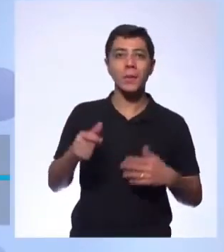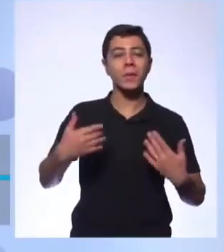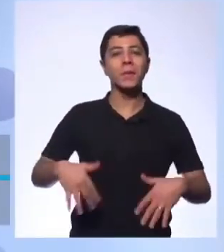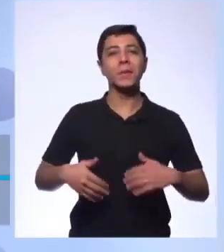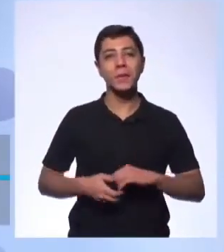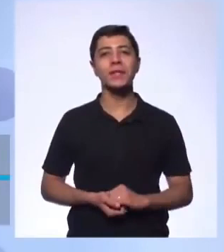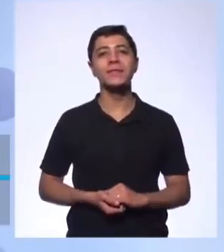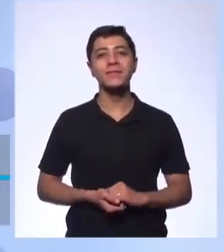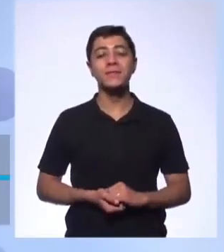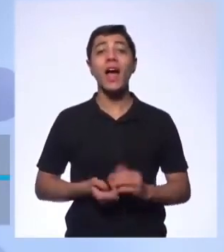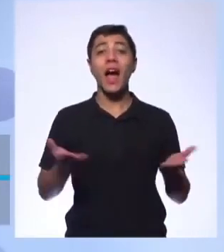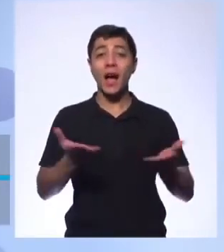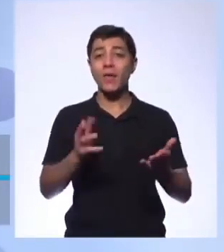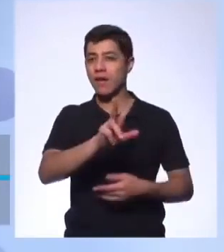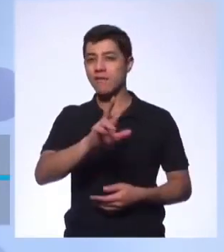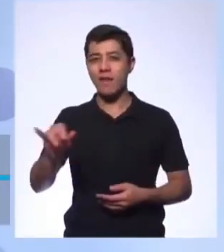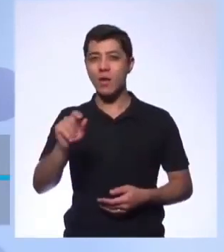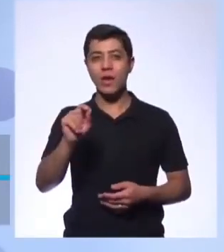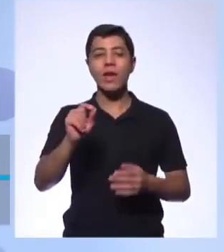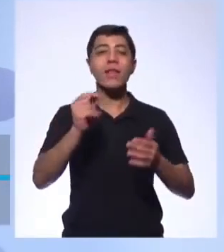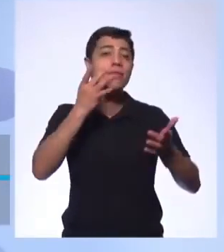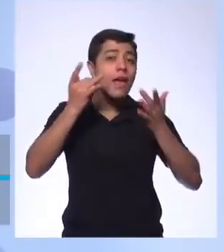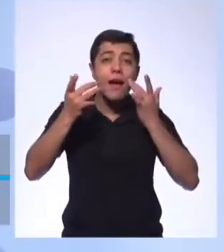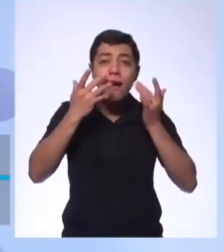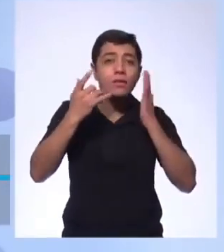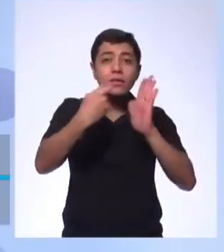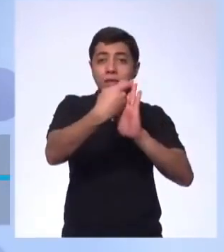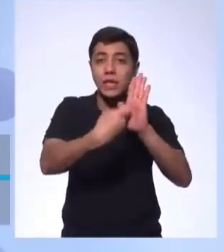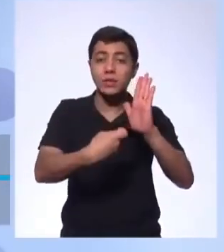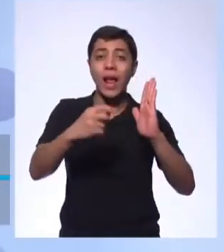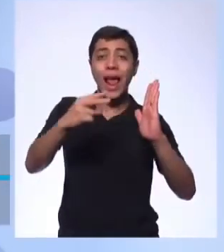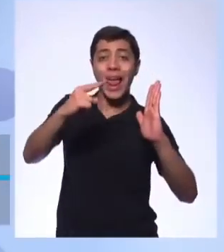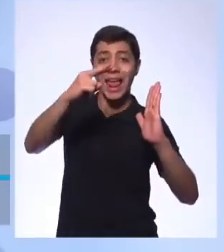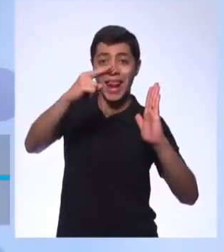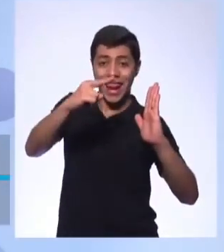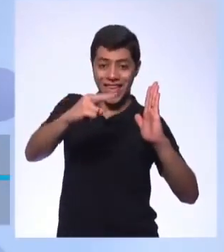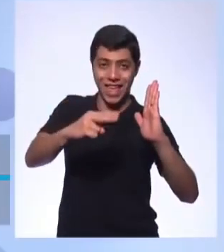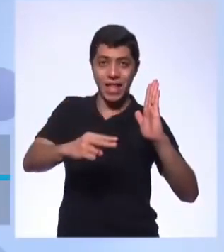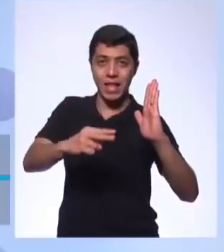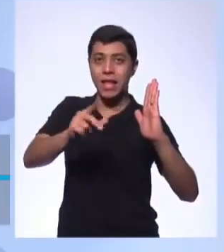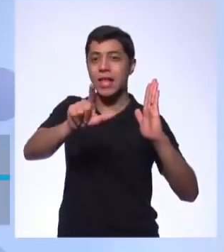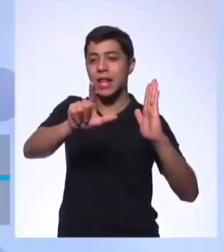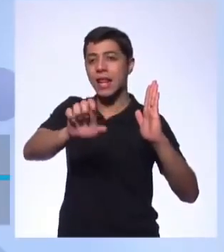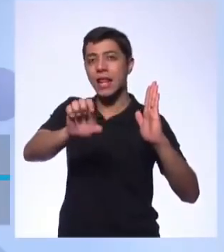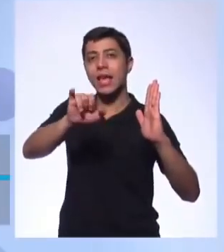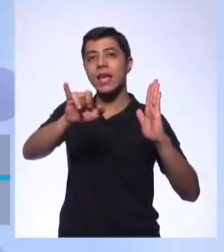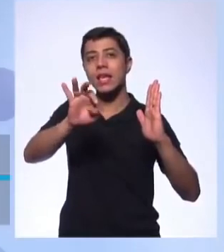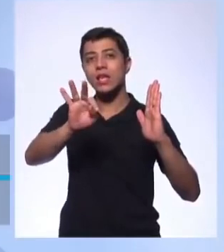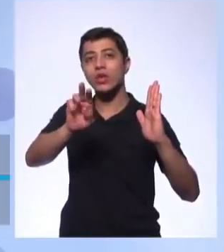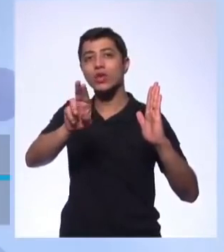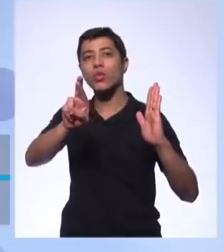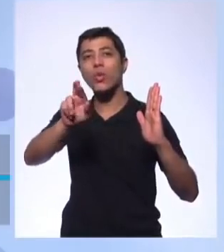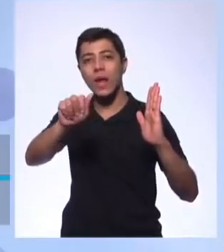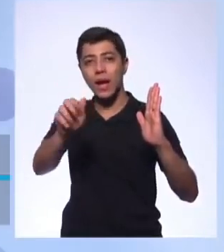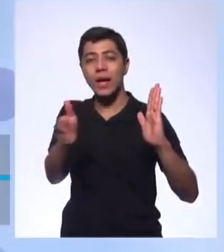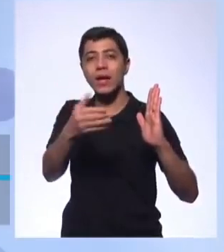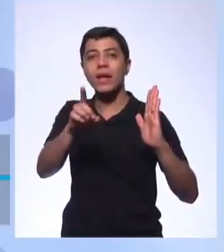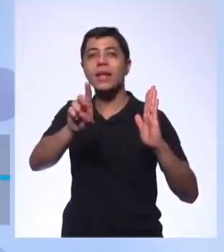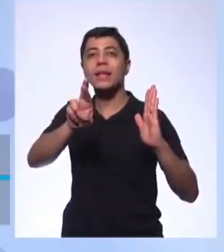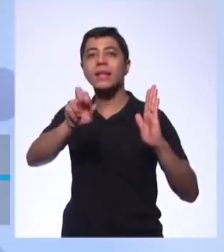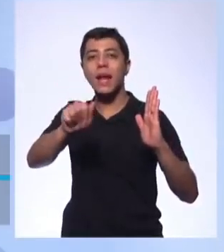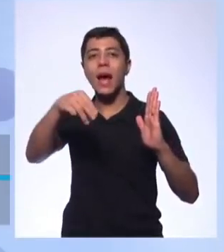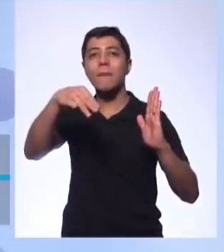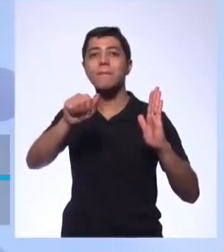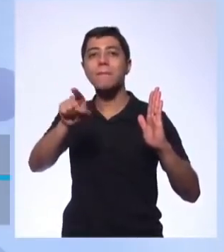e bate o texto, né, como no teatro se diz, para ler com o pessoal. A nossa leitura dramática são